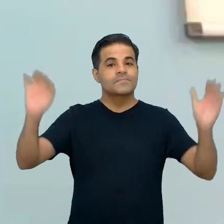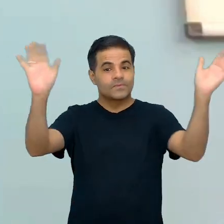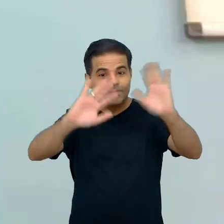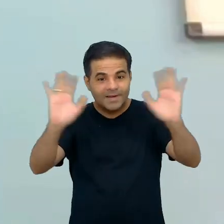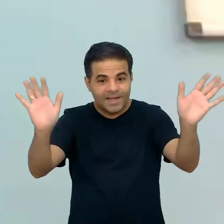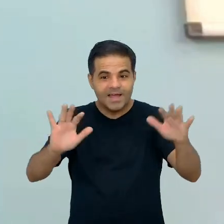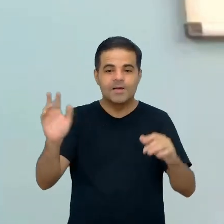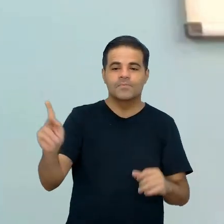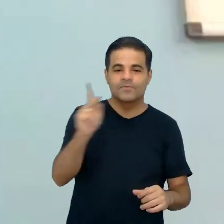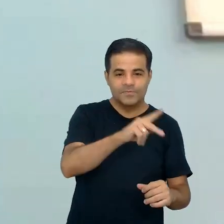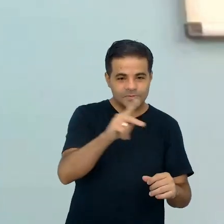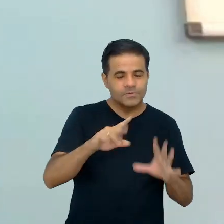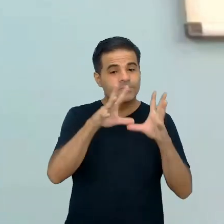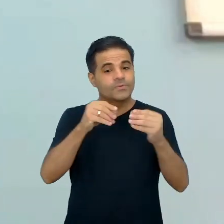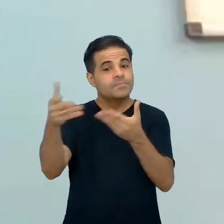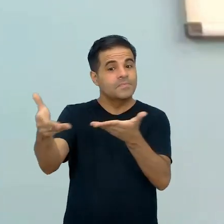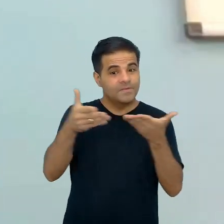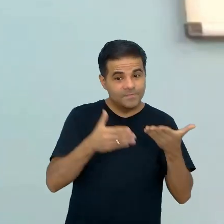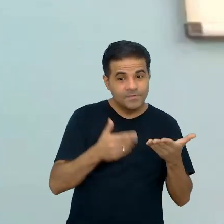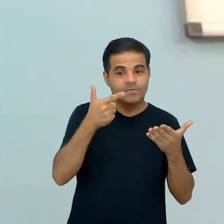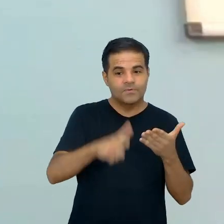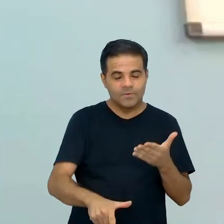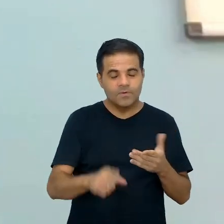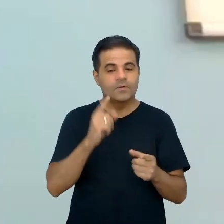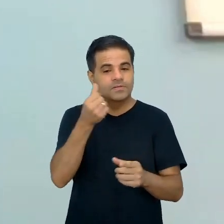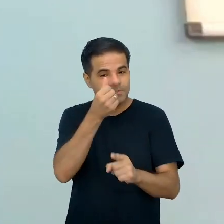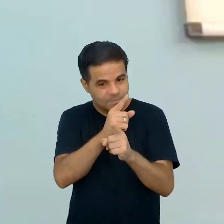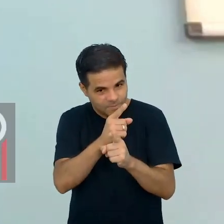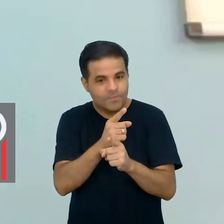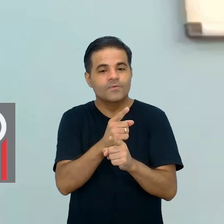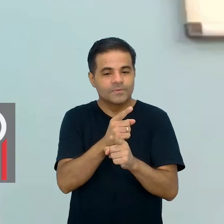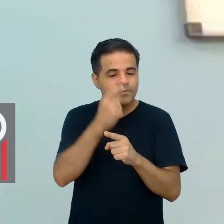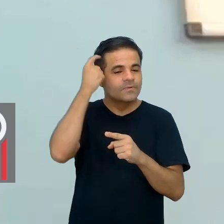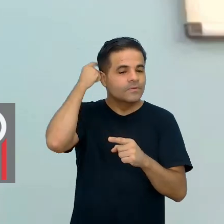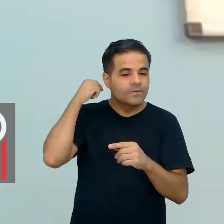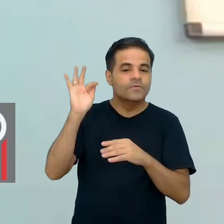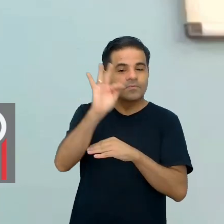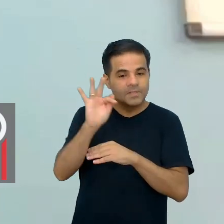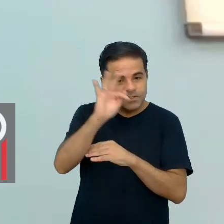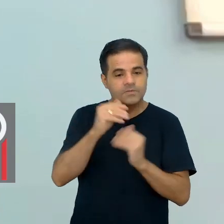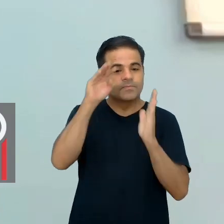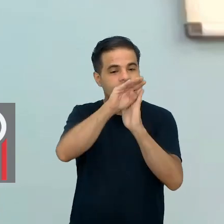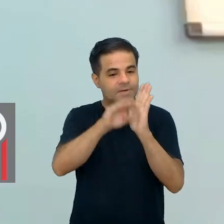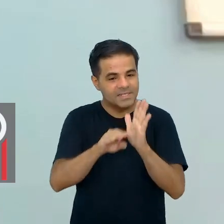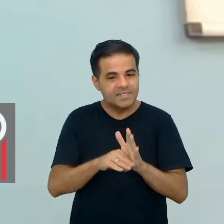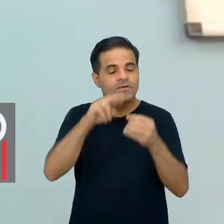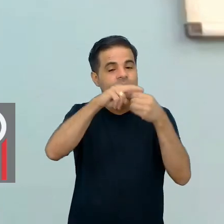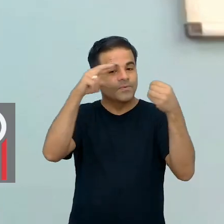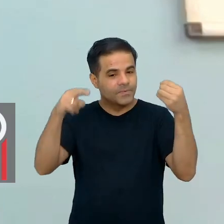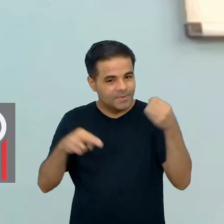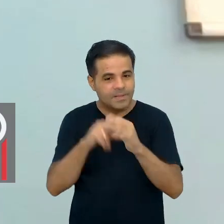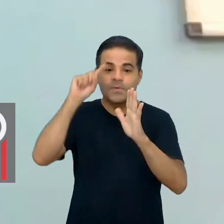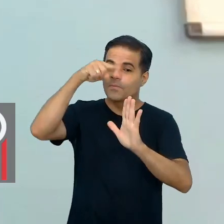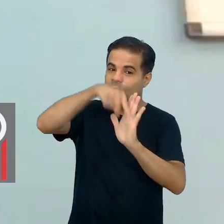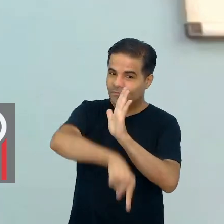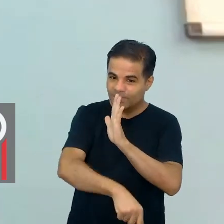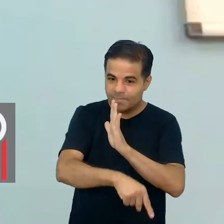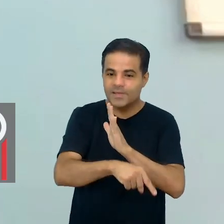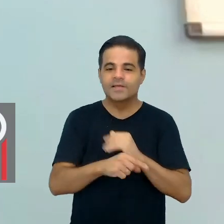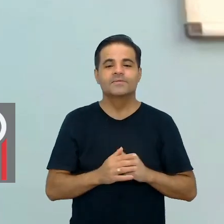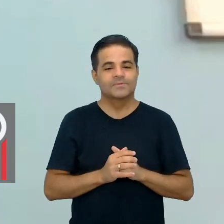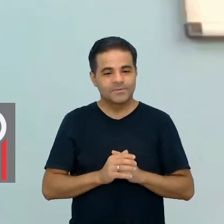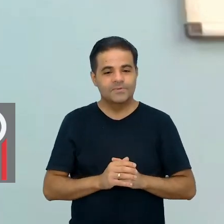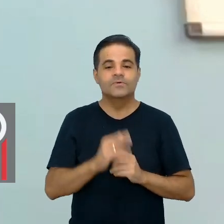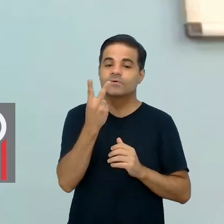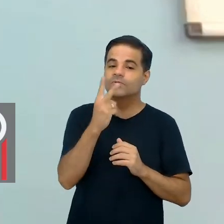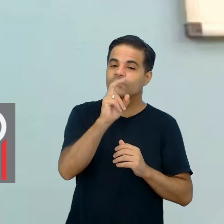Olá, professores, sejam bem-vindos ao nosso sexto encontro informativo do Programa de Recuperação e Aprofundamento